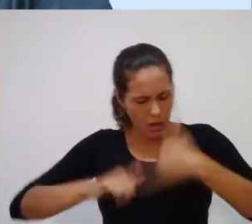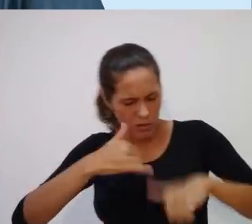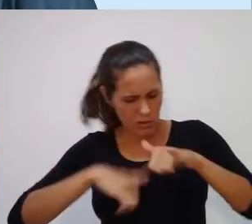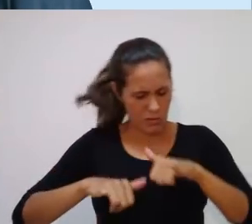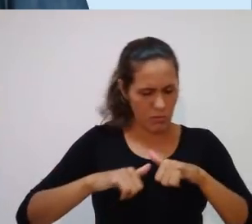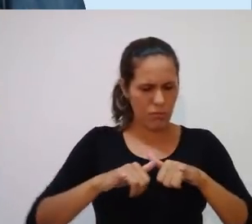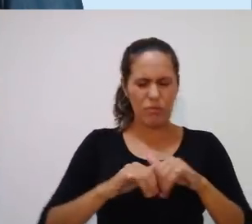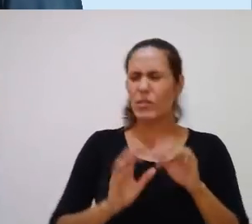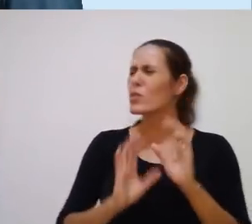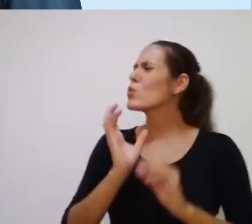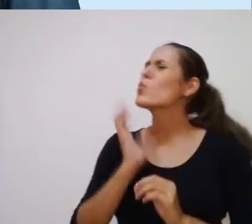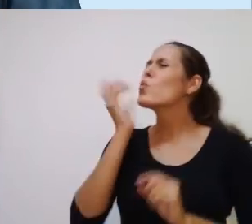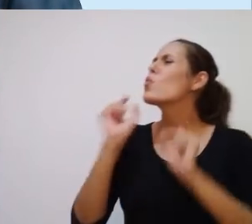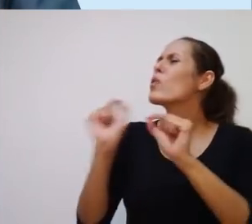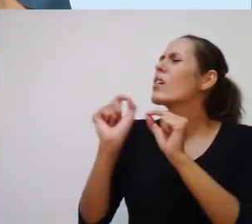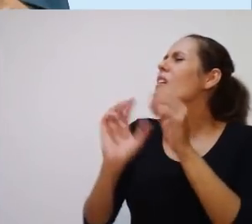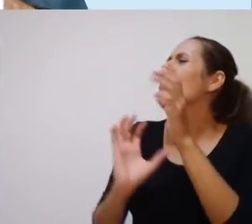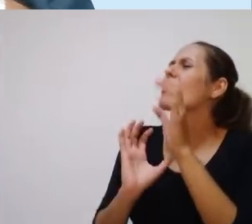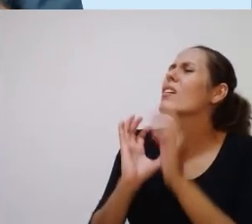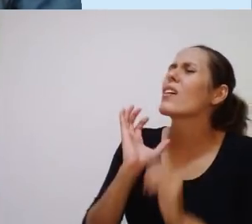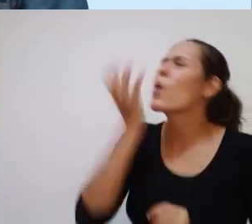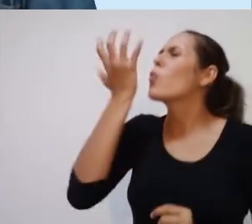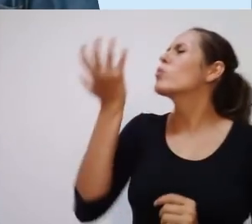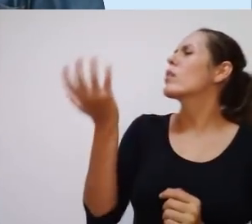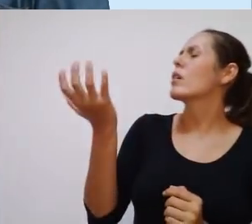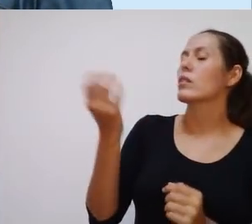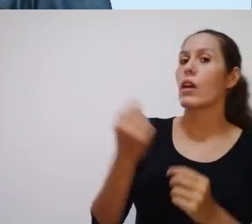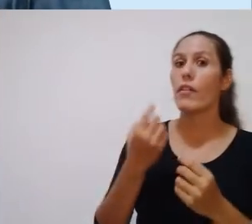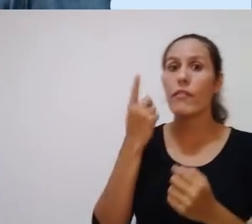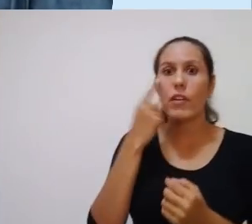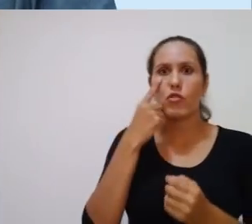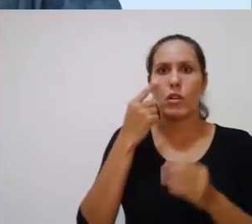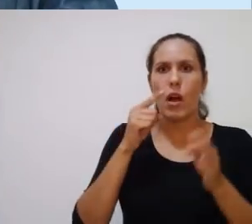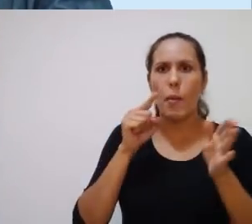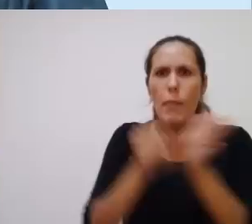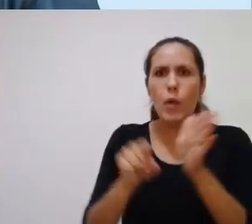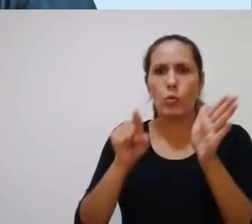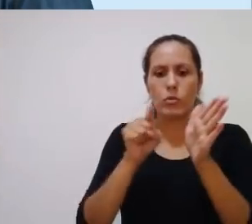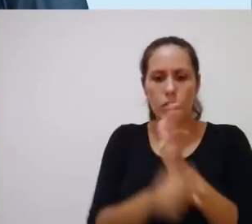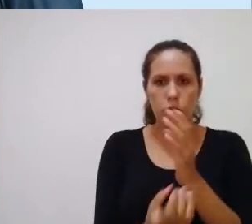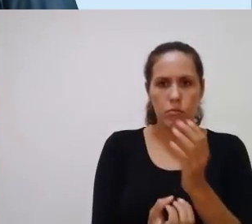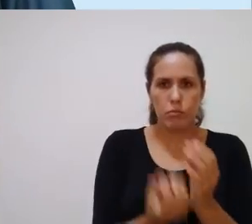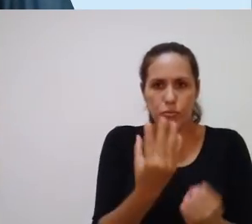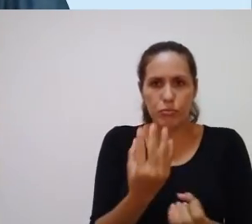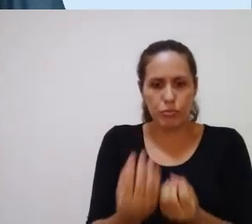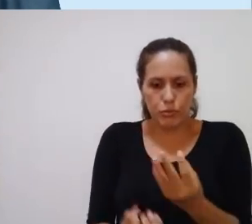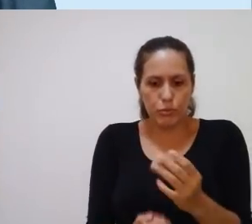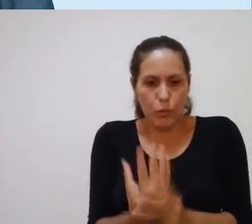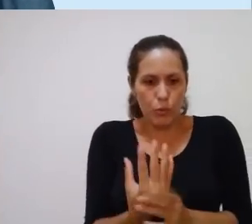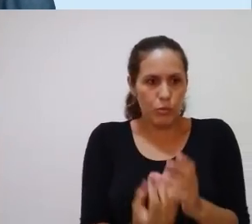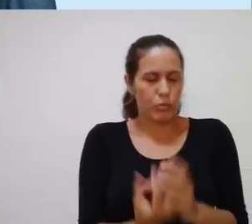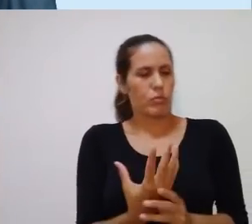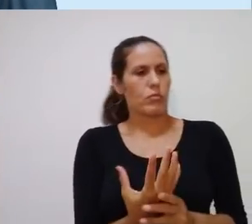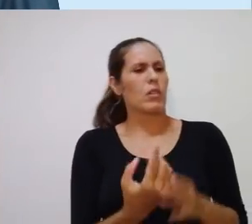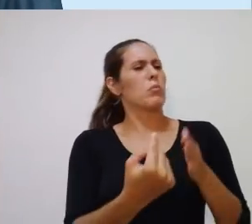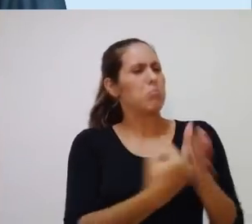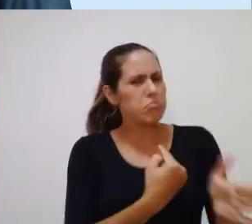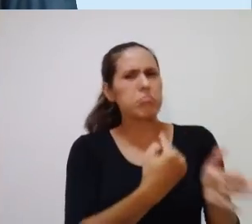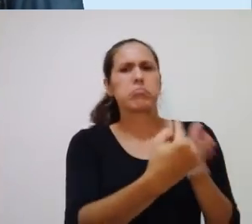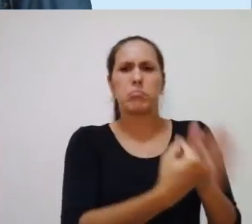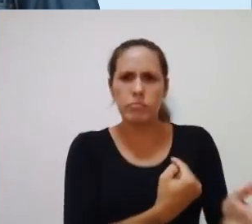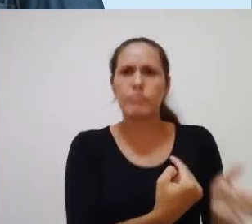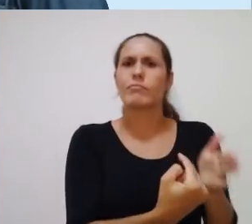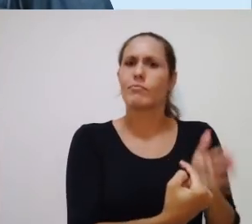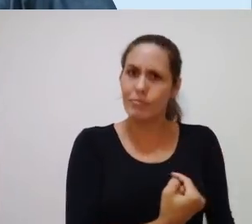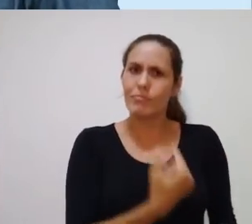química? Observe que as perguntas começaram a surgir. Não é verdade? Isso não era objeto de aula, era só de questionamento. Mas